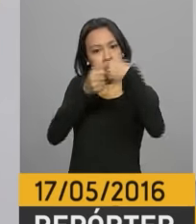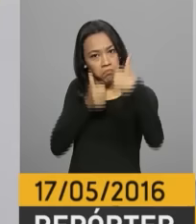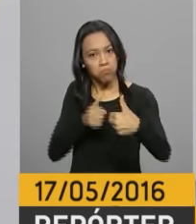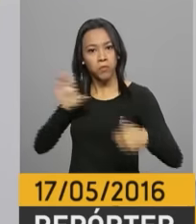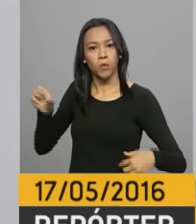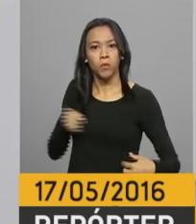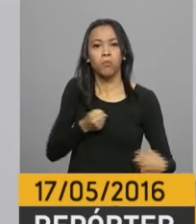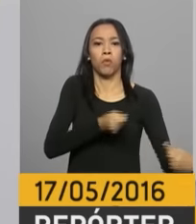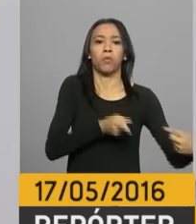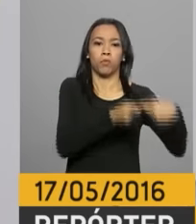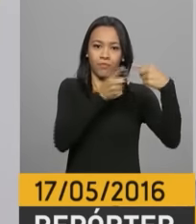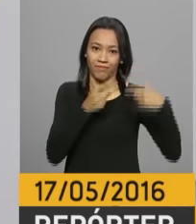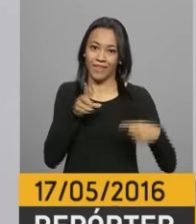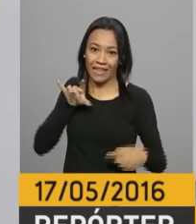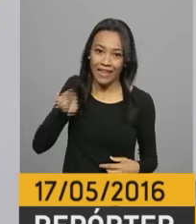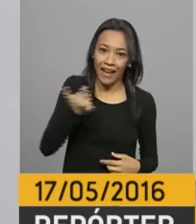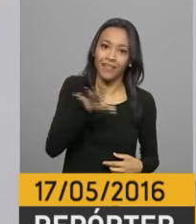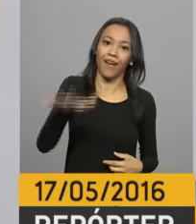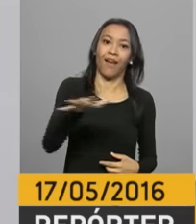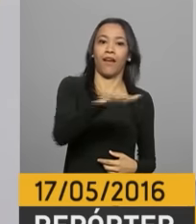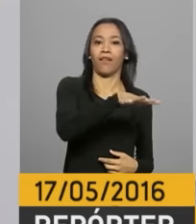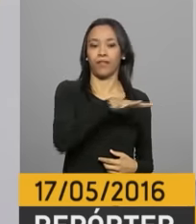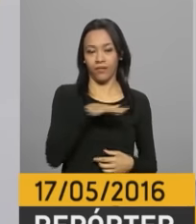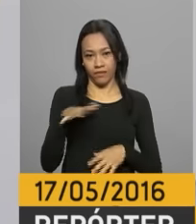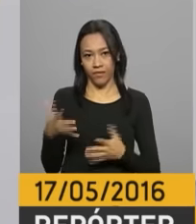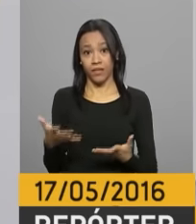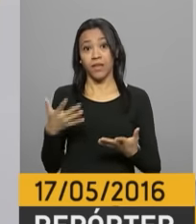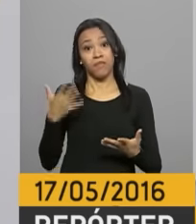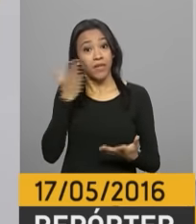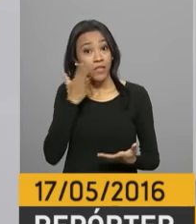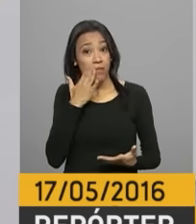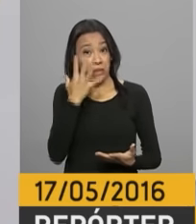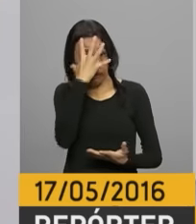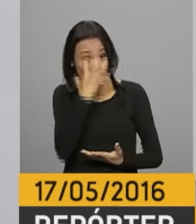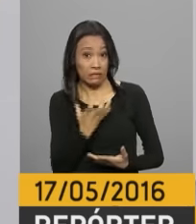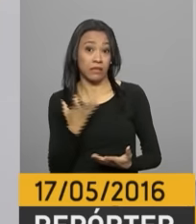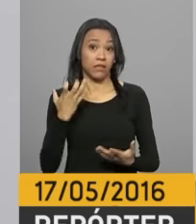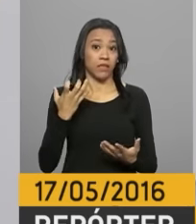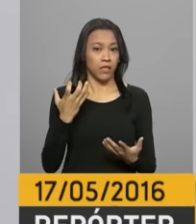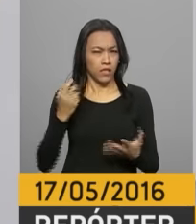com rapidez, porém com serenidade e com profundidade.